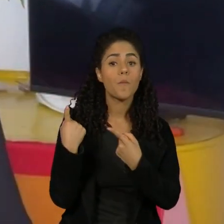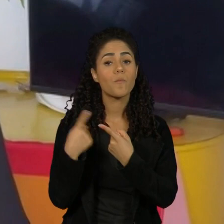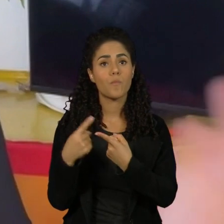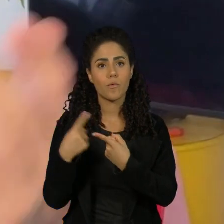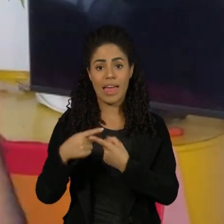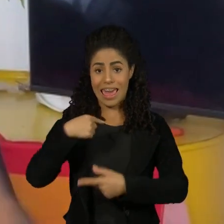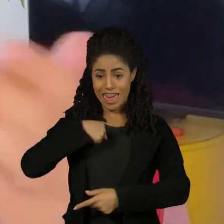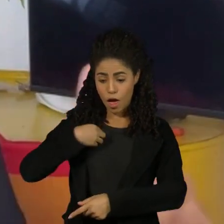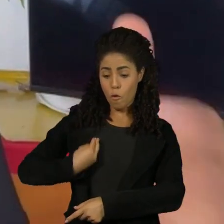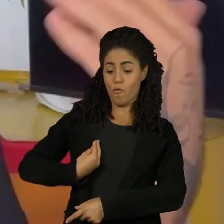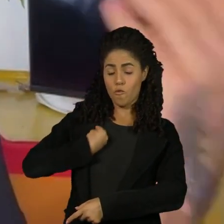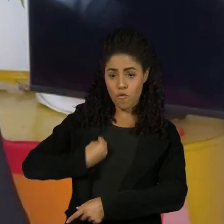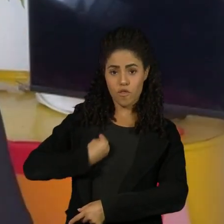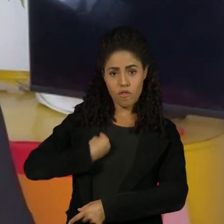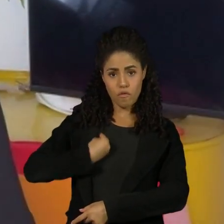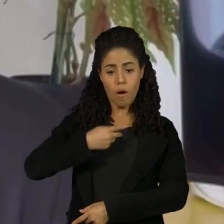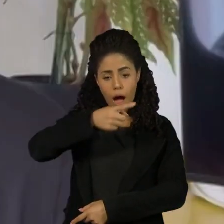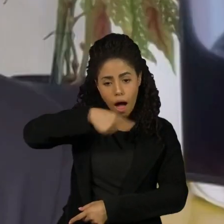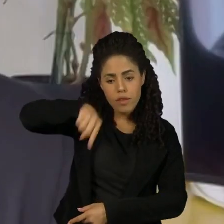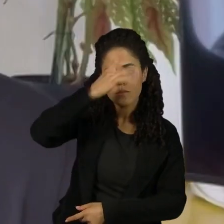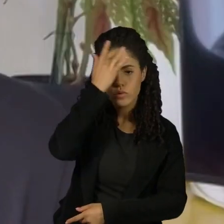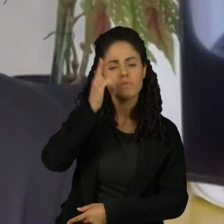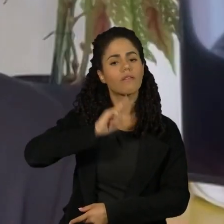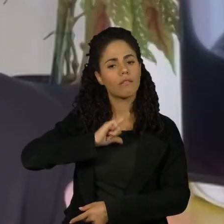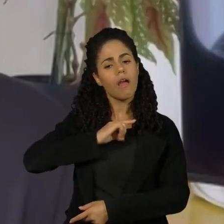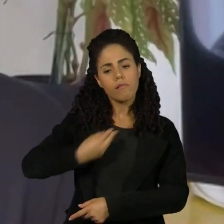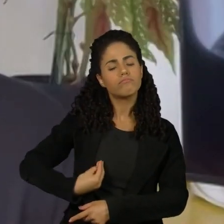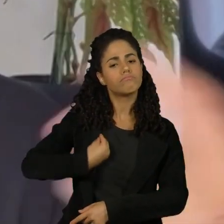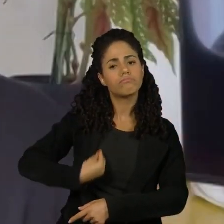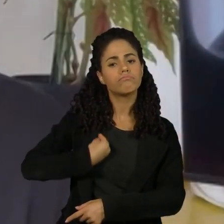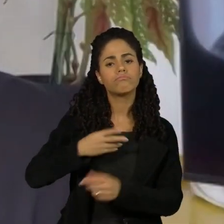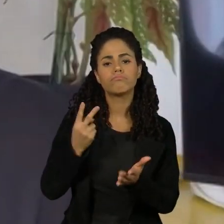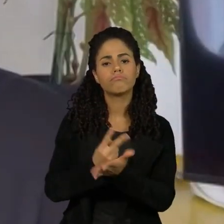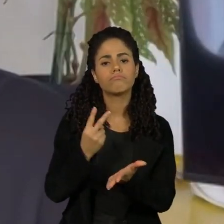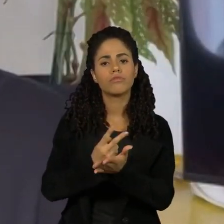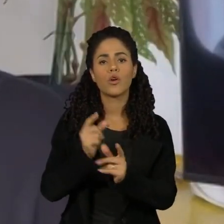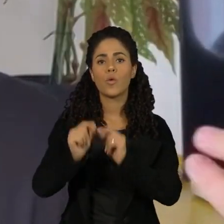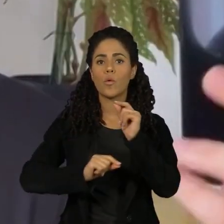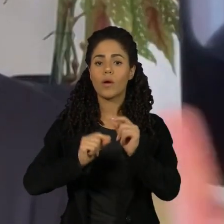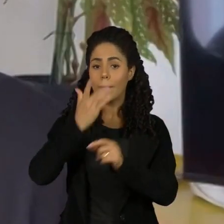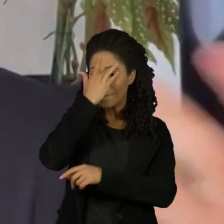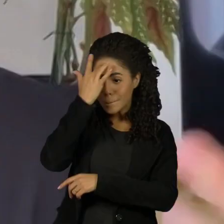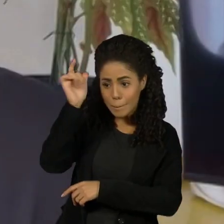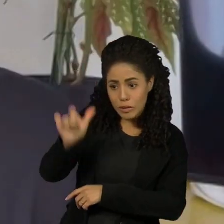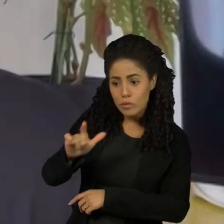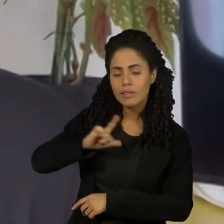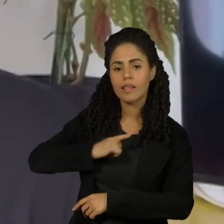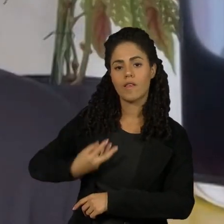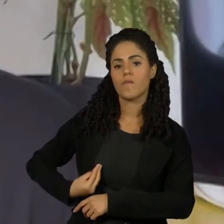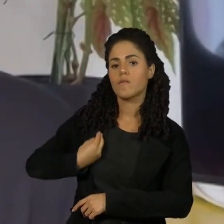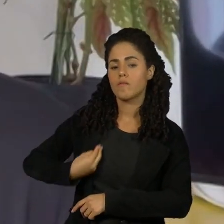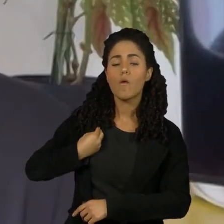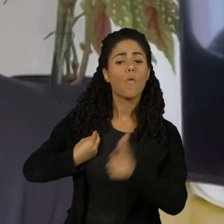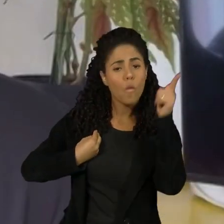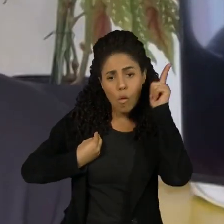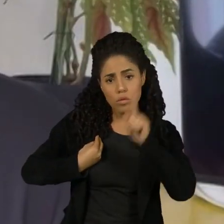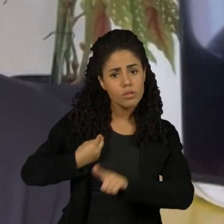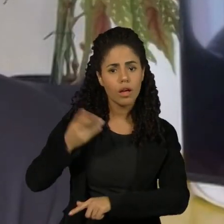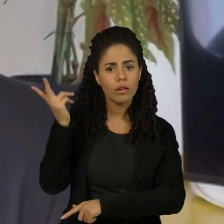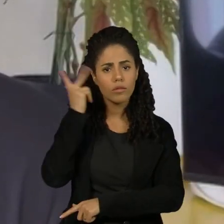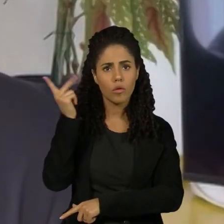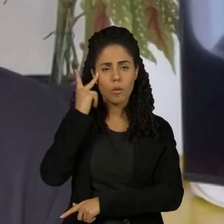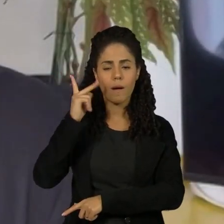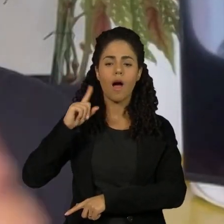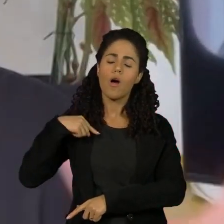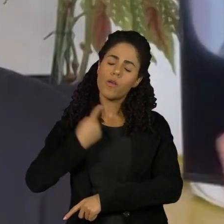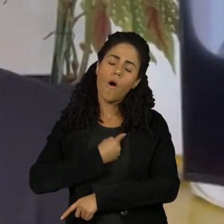com HIV. Nós vivemos com HIV. A gente precisa estar enfatizando sempre que quem vive com HIV consegue viver bem. Óbvio que a gente